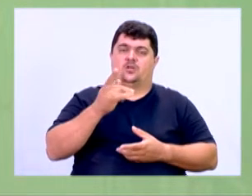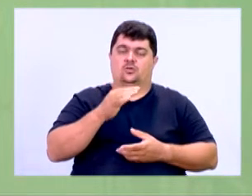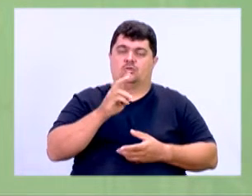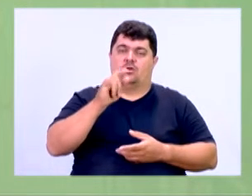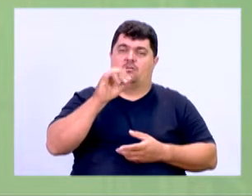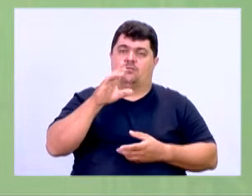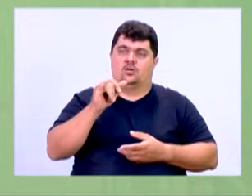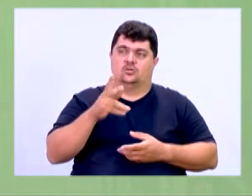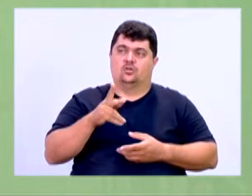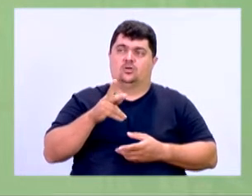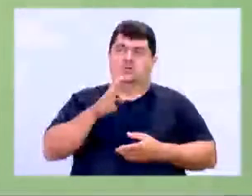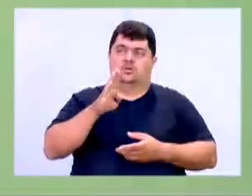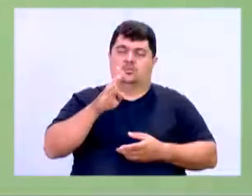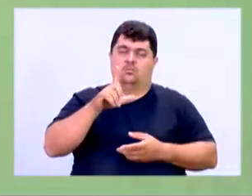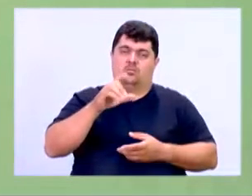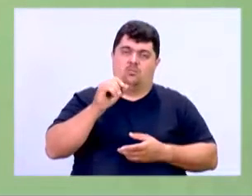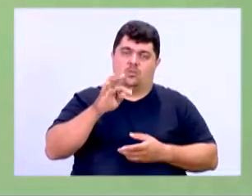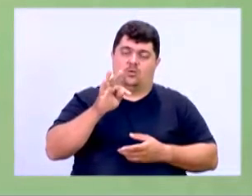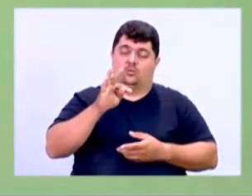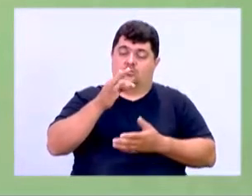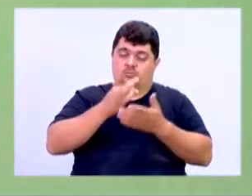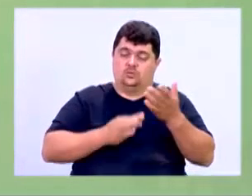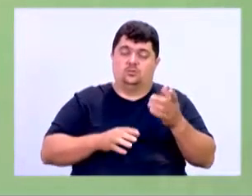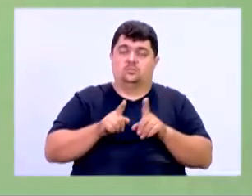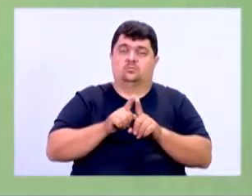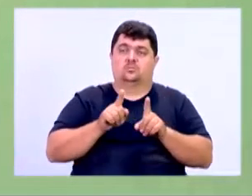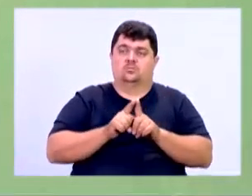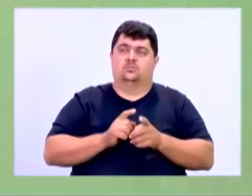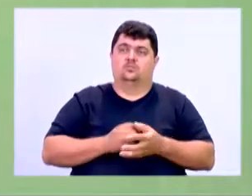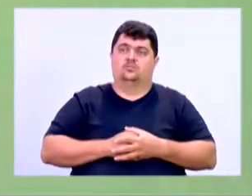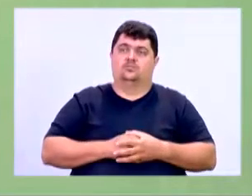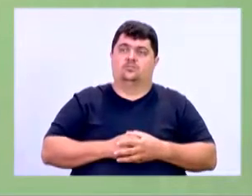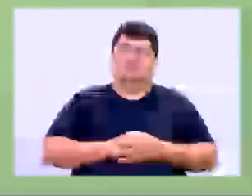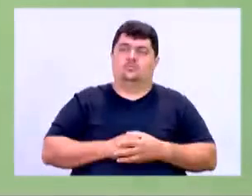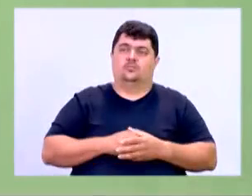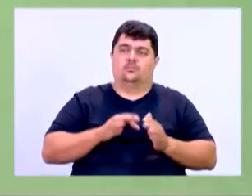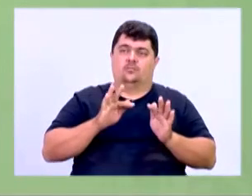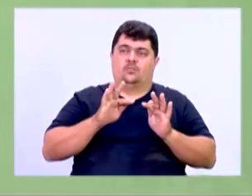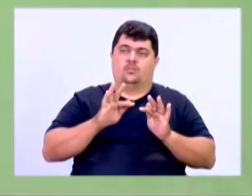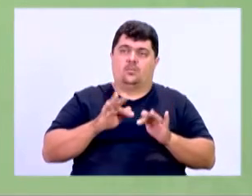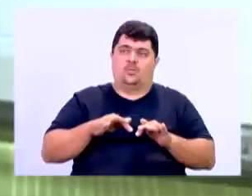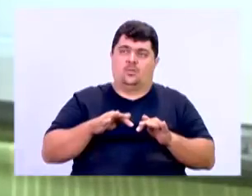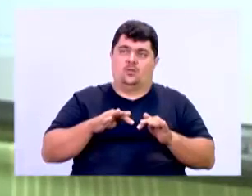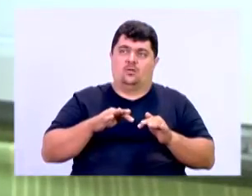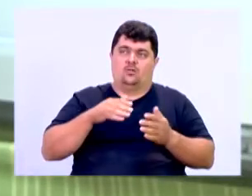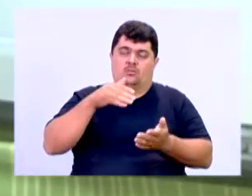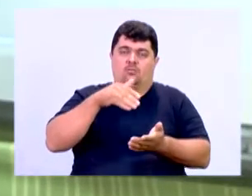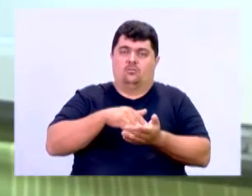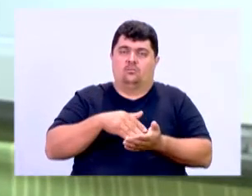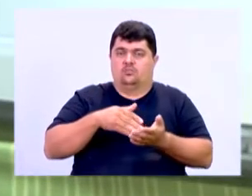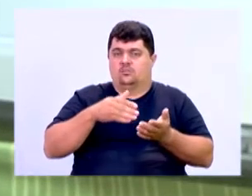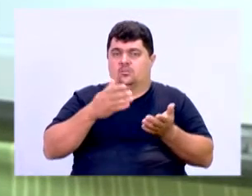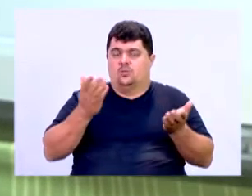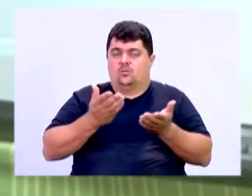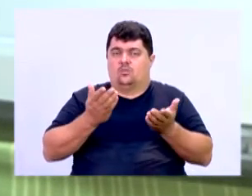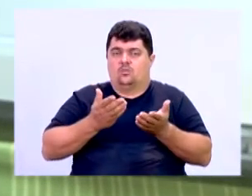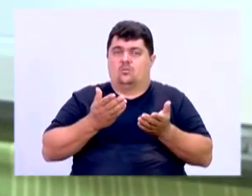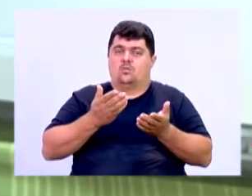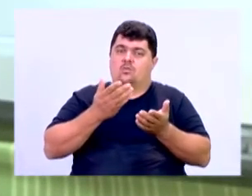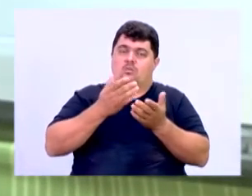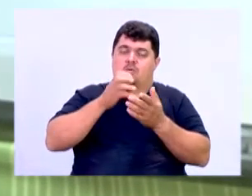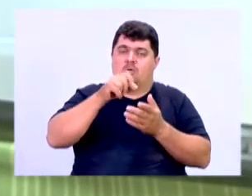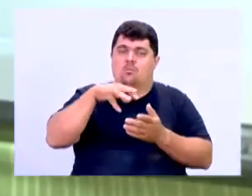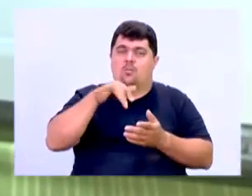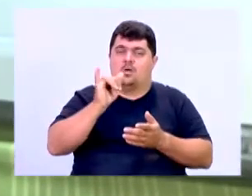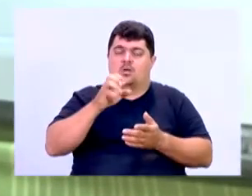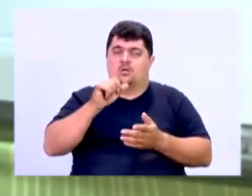varchar, blob e text. Então aqui a gente encerra a nossa terceira aula com essa introdução do que é o MySQL para a gente na